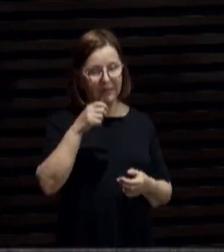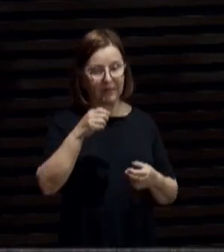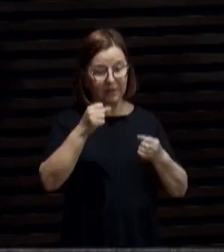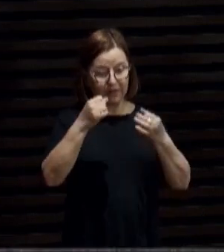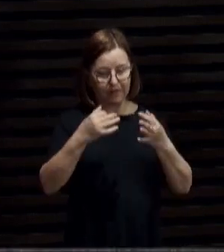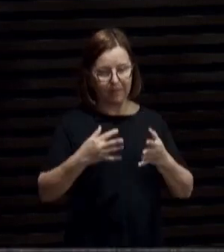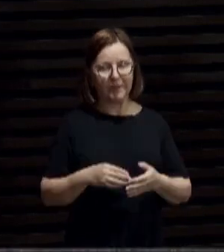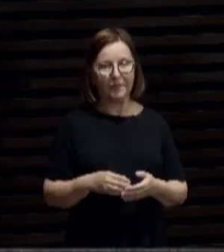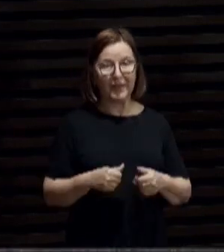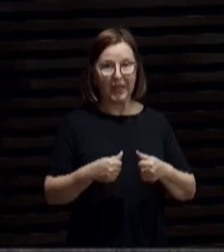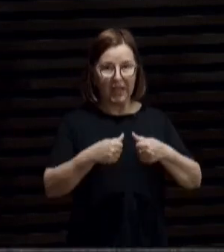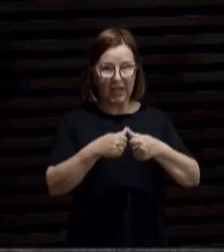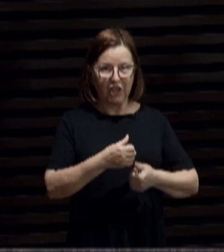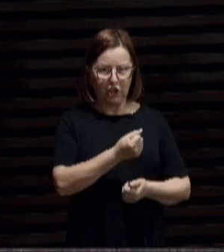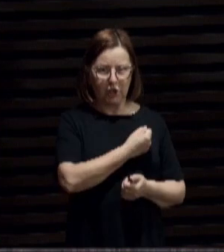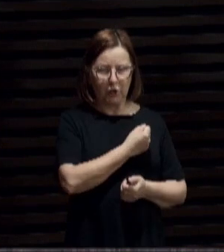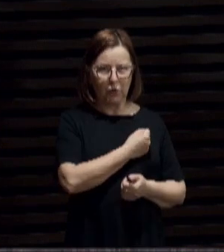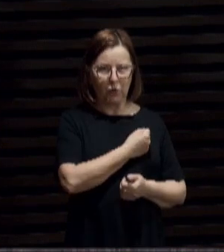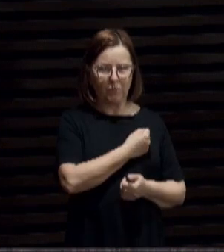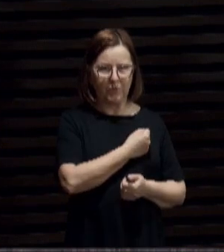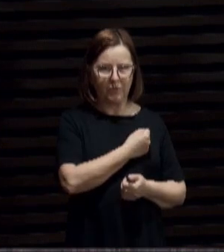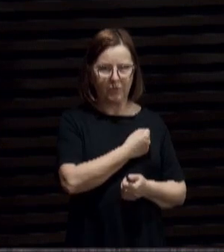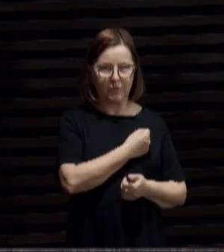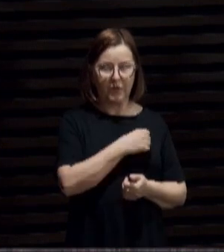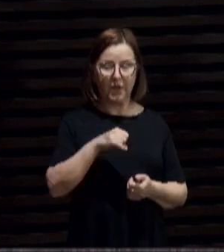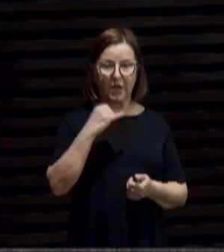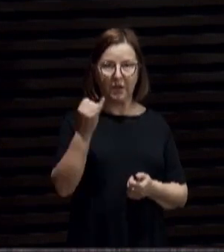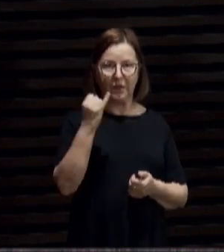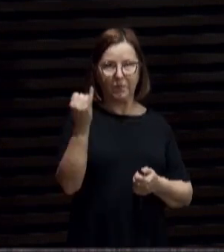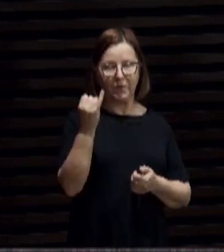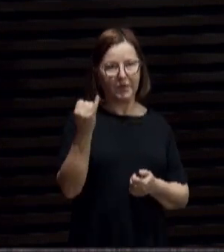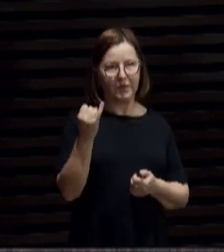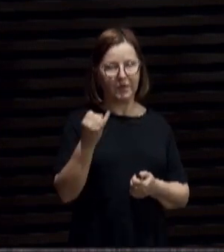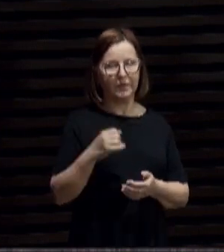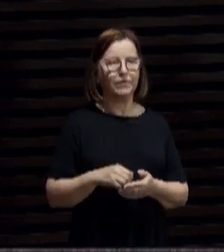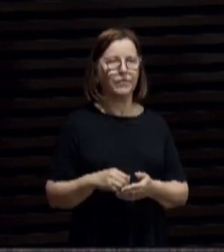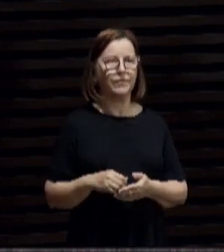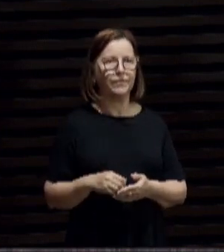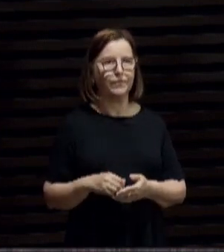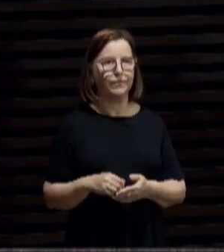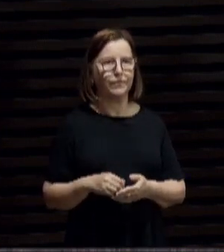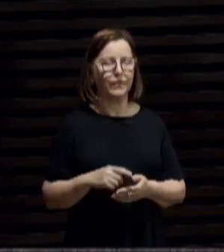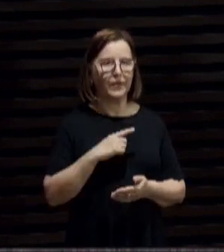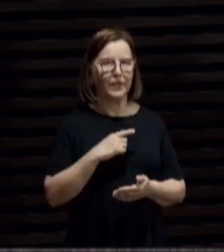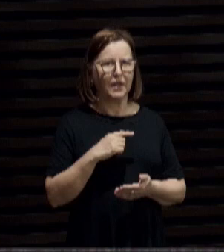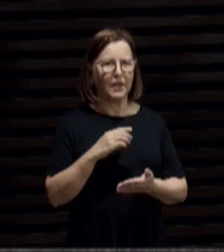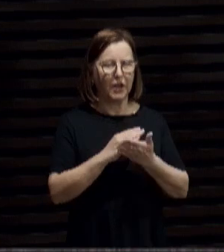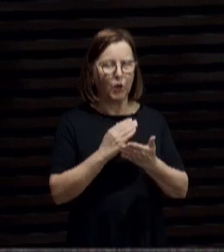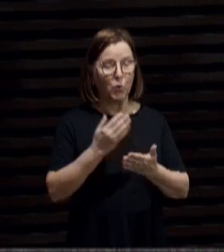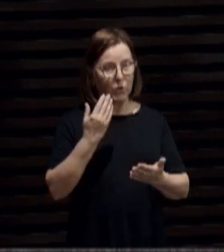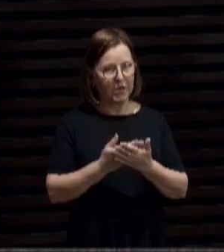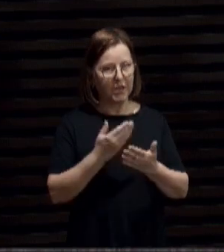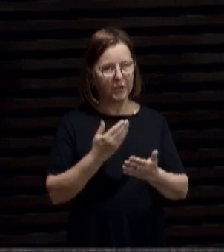Esse número é um número bem significativo. Nós temos aqui alguns estudos, alguns homens